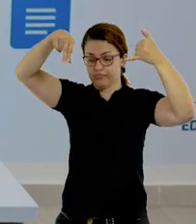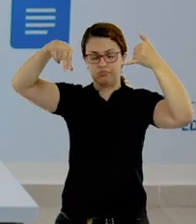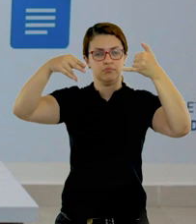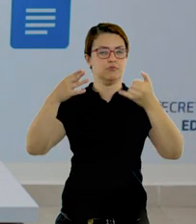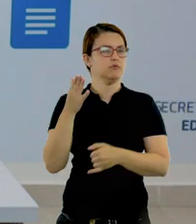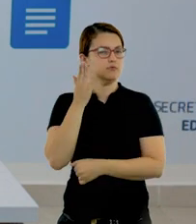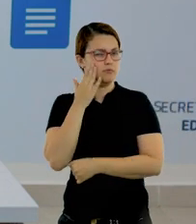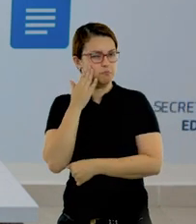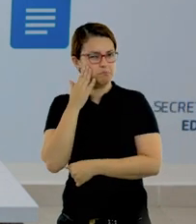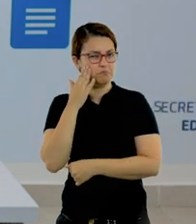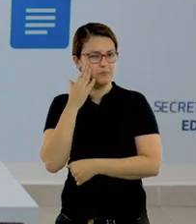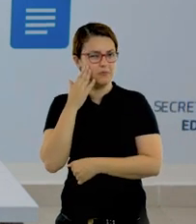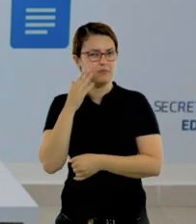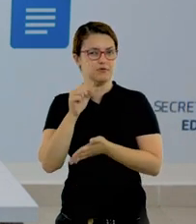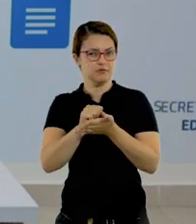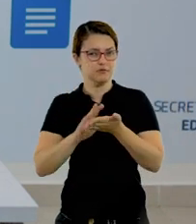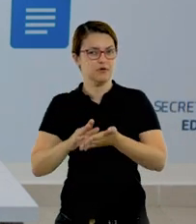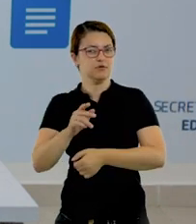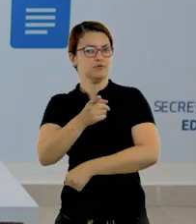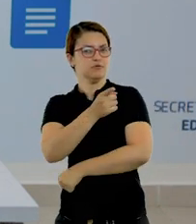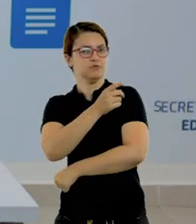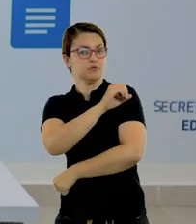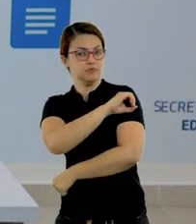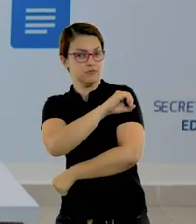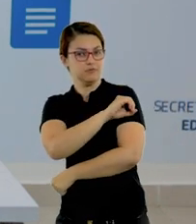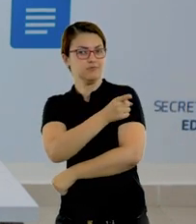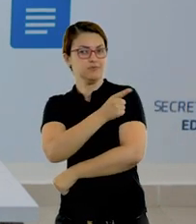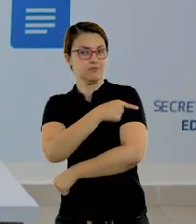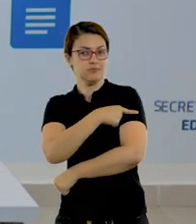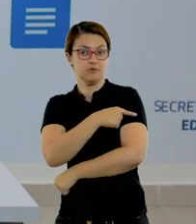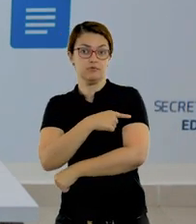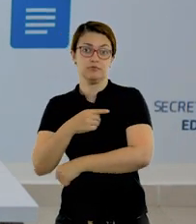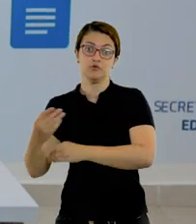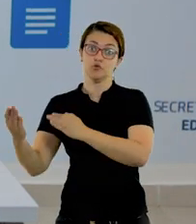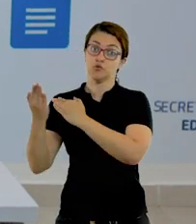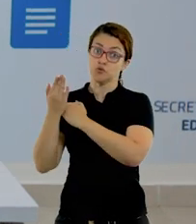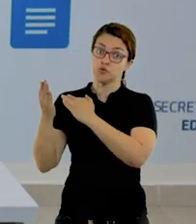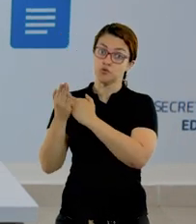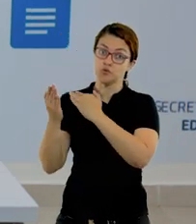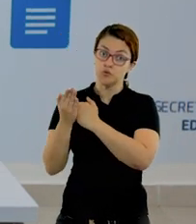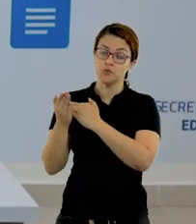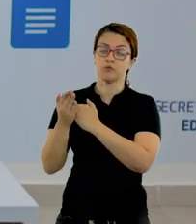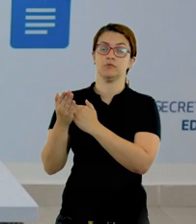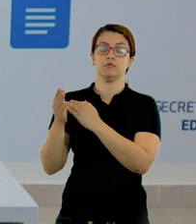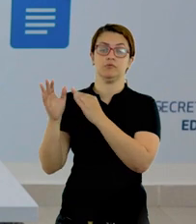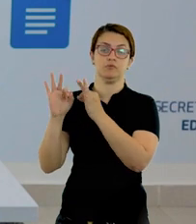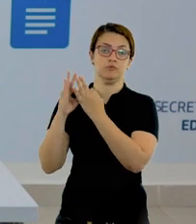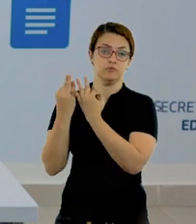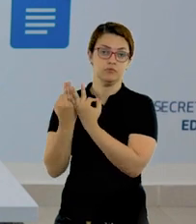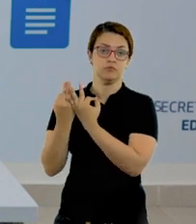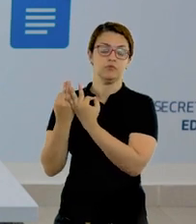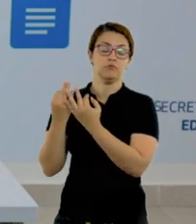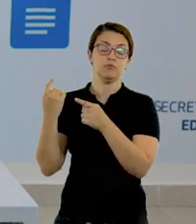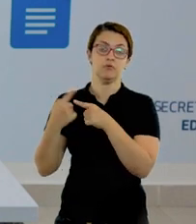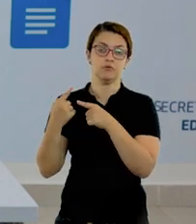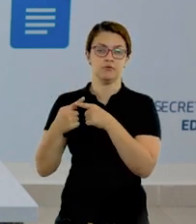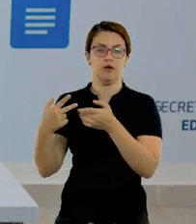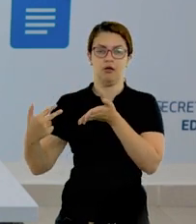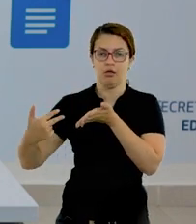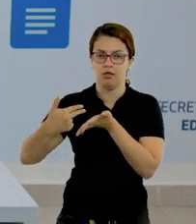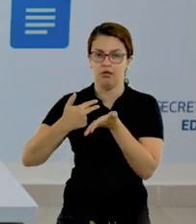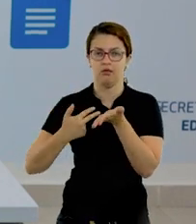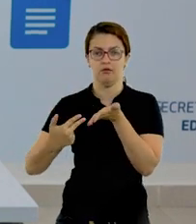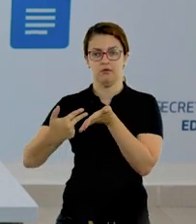como é pré-1 até o primeiro ano, vai precisar da ajuda dos pais, do responsável para poder confeccionar, porque a gente vai mexer com tesoura, vai ter hora que você vai precisar cortar